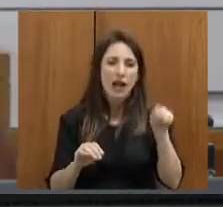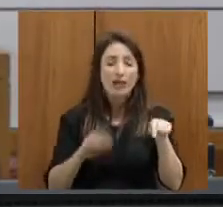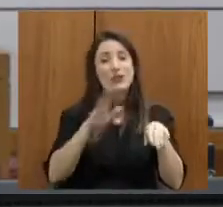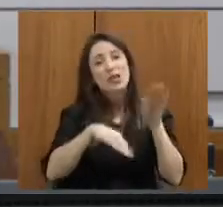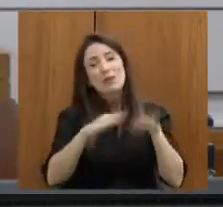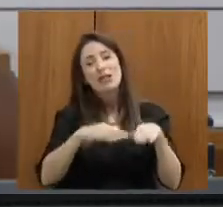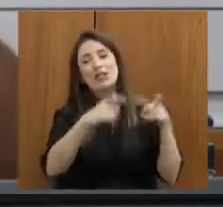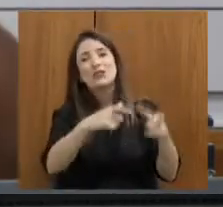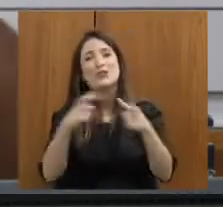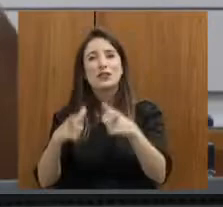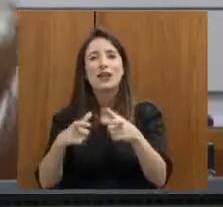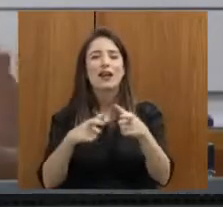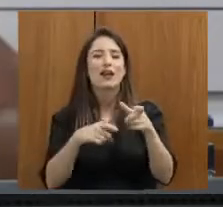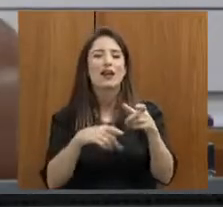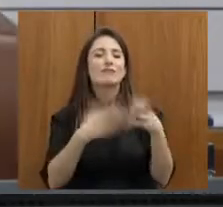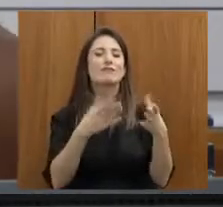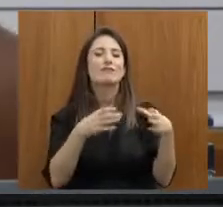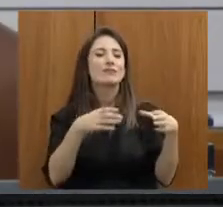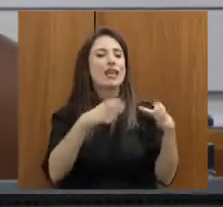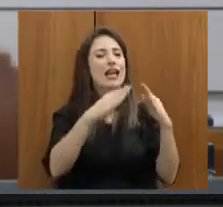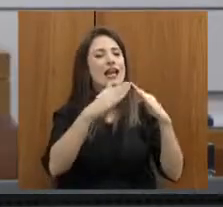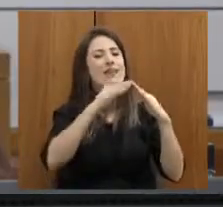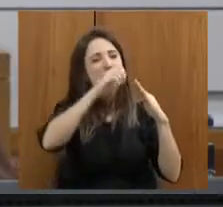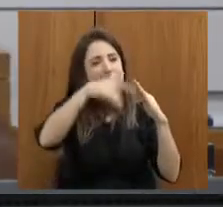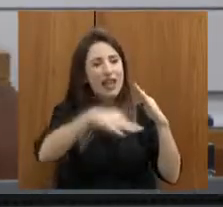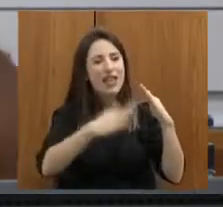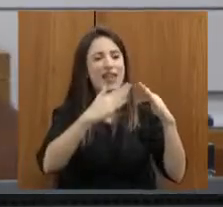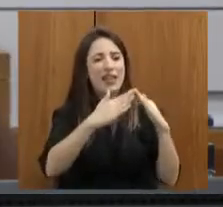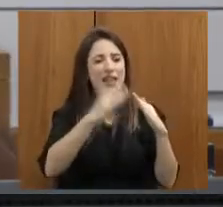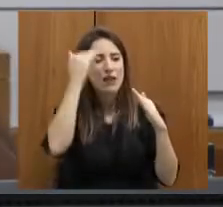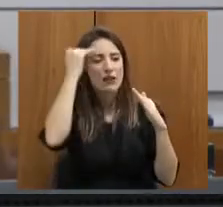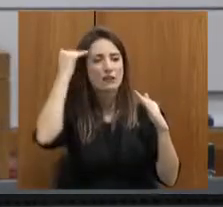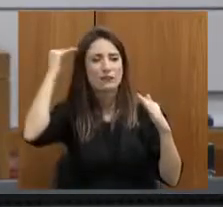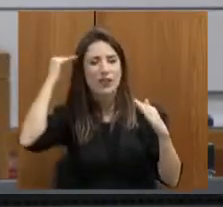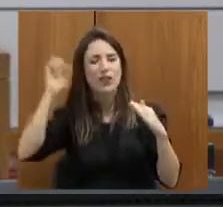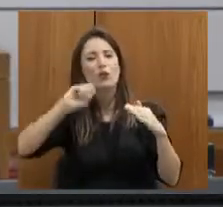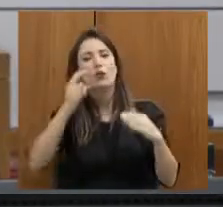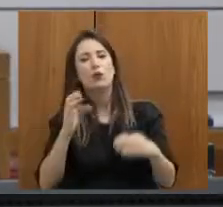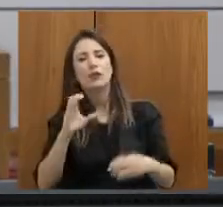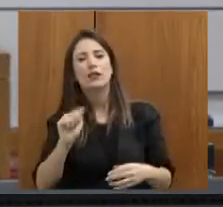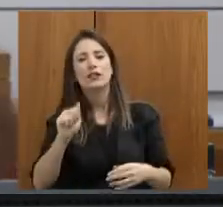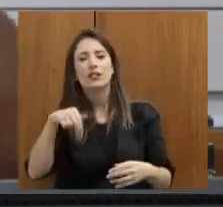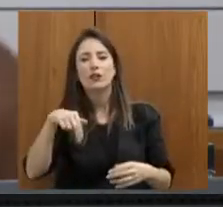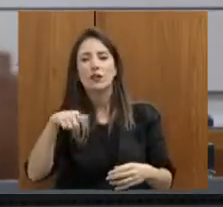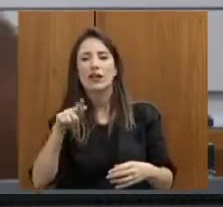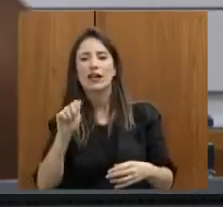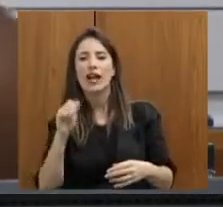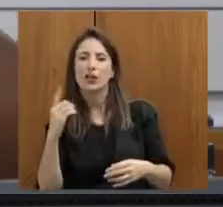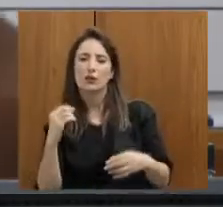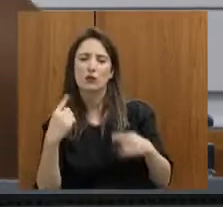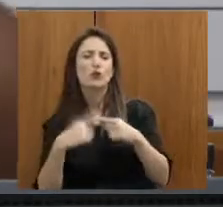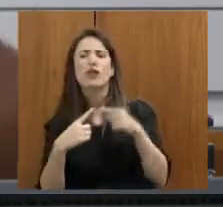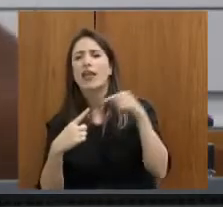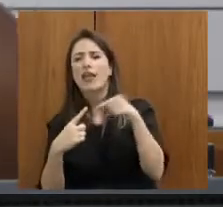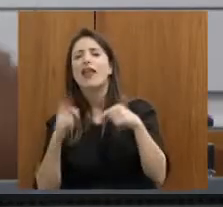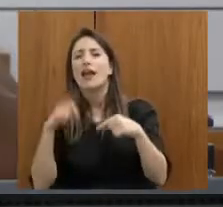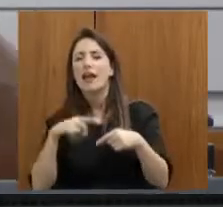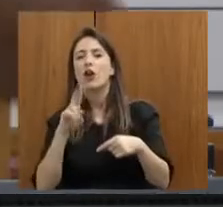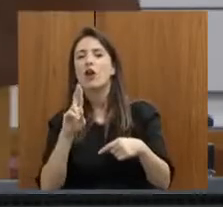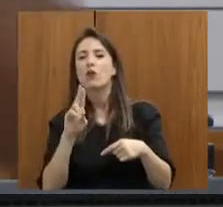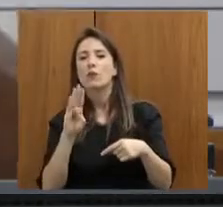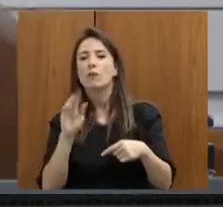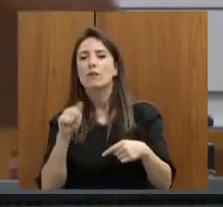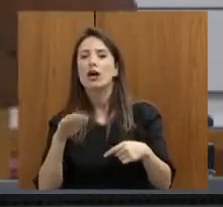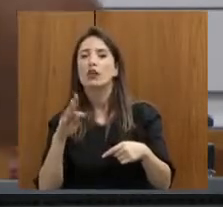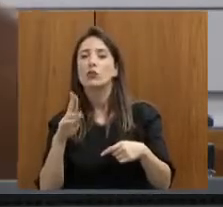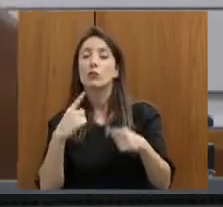né é de Candomblé seja o Condado porque o Condado é povo bantu porque as práticas do com gastando povo